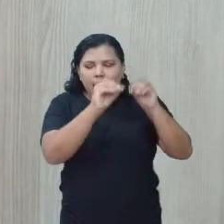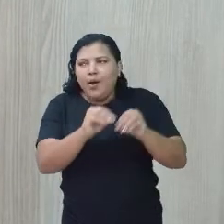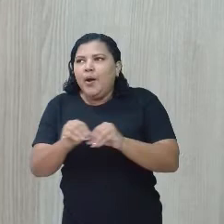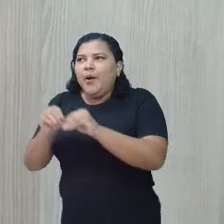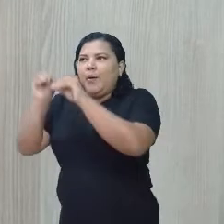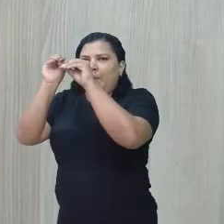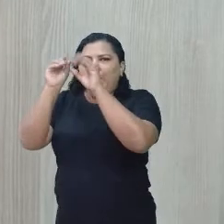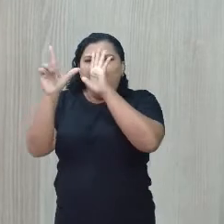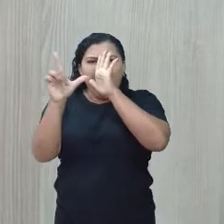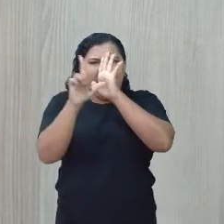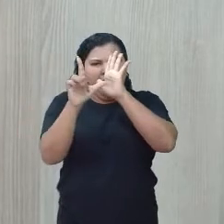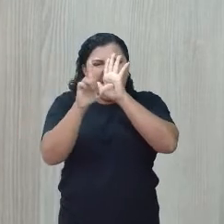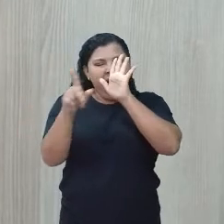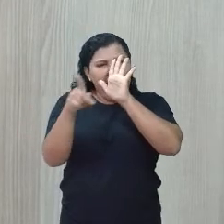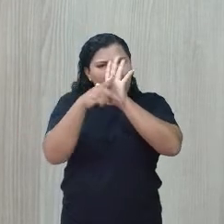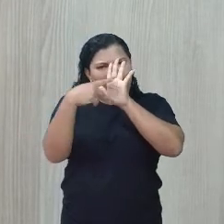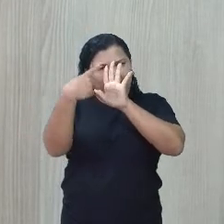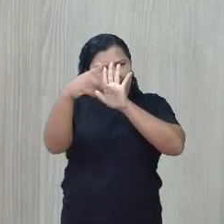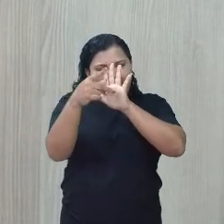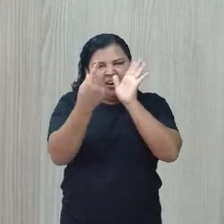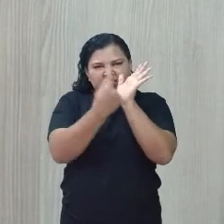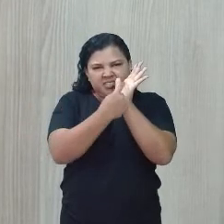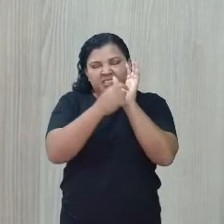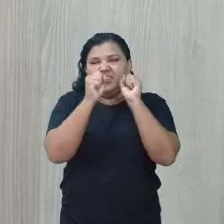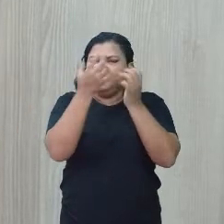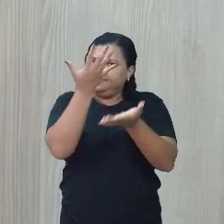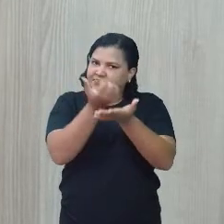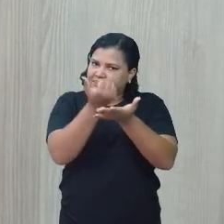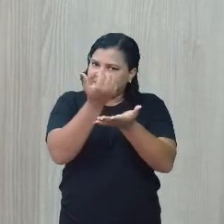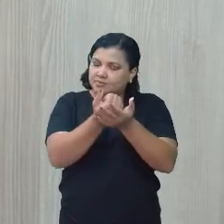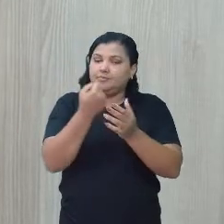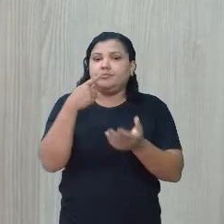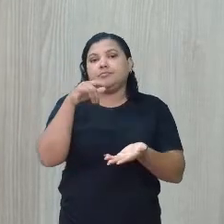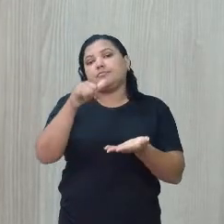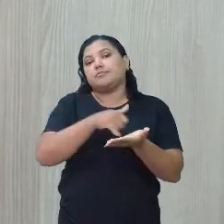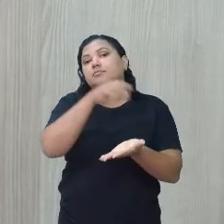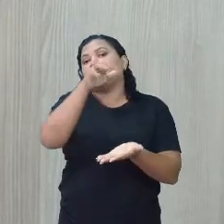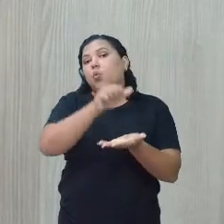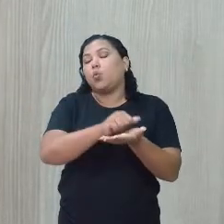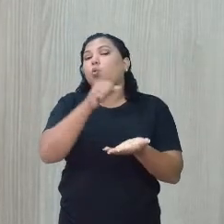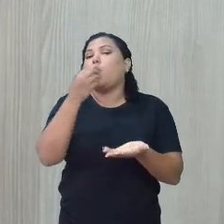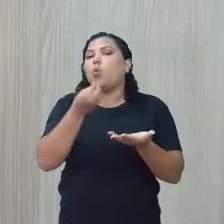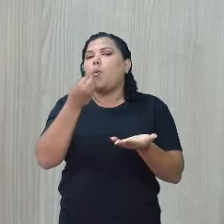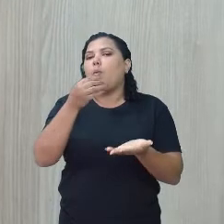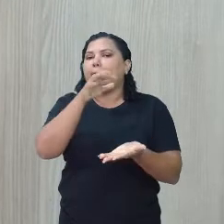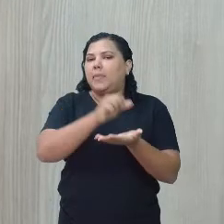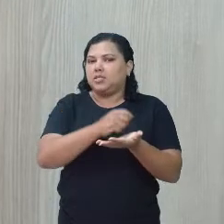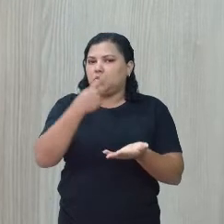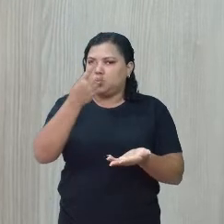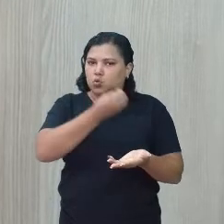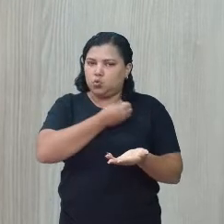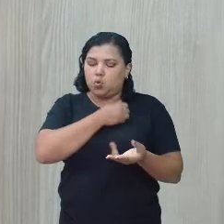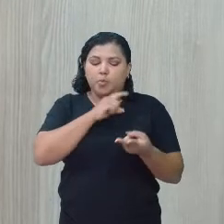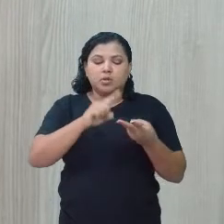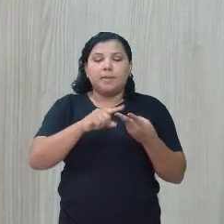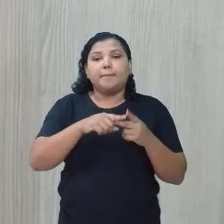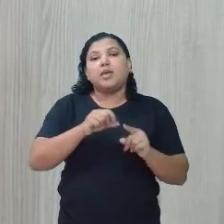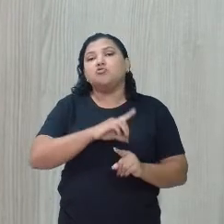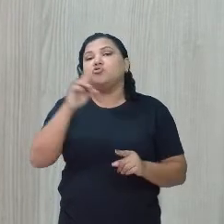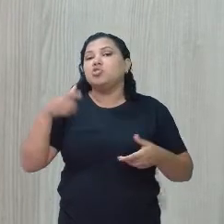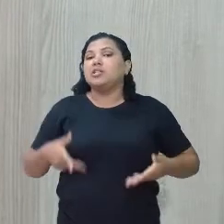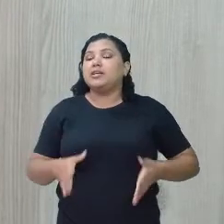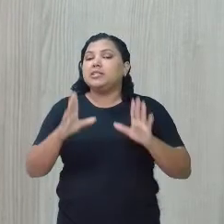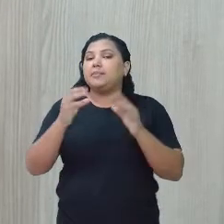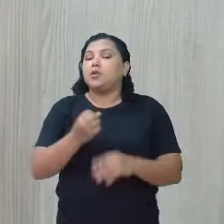do seu aplicativo, tá bom? Fazendo o download, você acessa utilizando a sua matrícula e a sua data de nascimento com 8 dígitos, tá